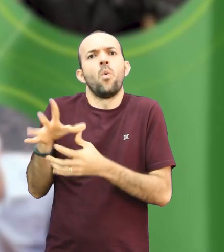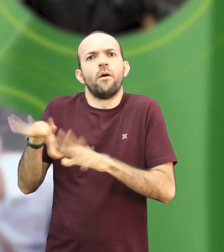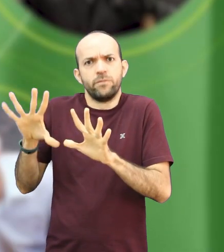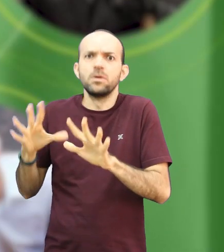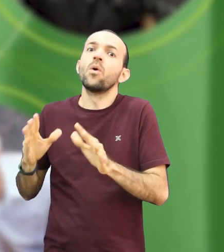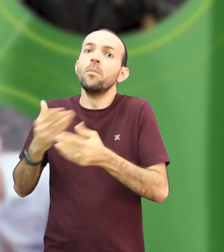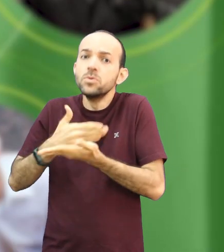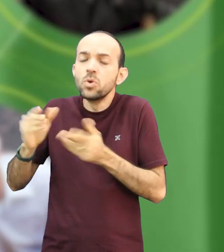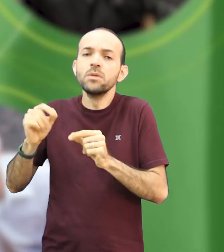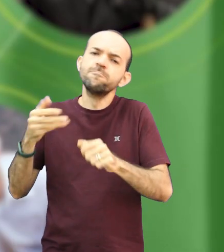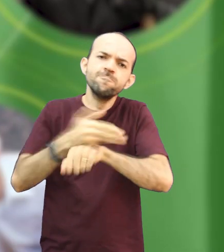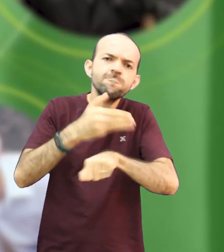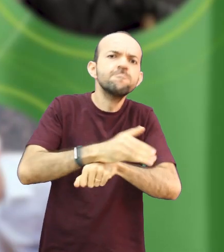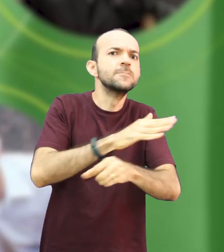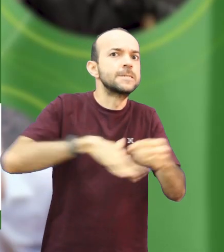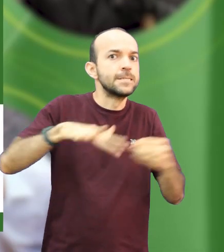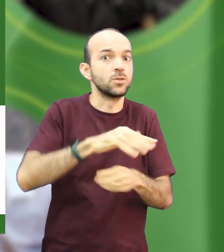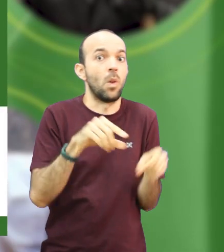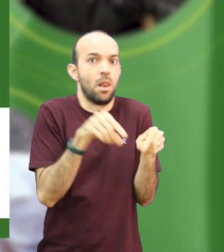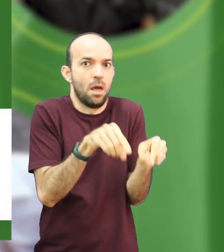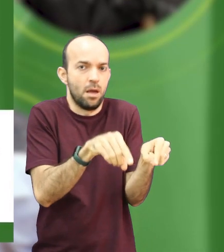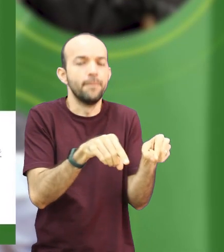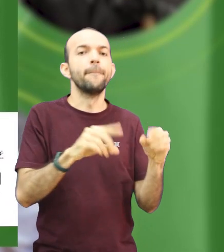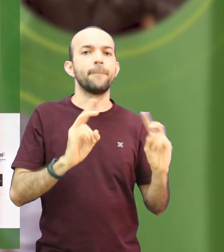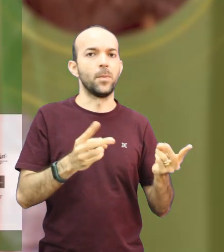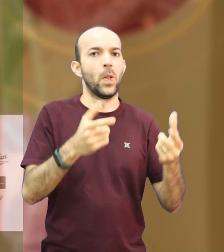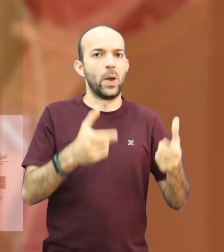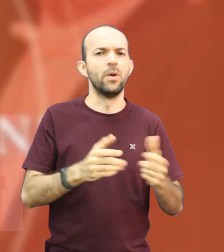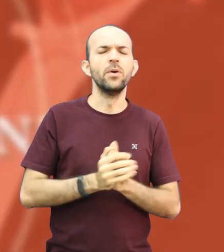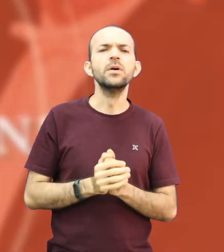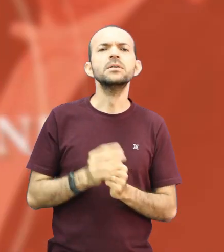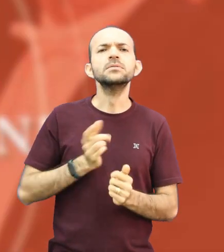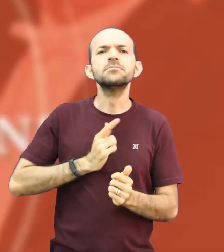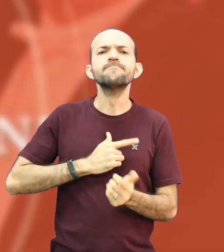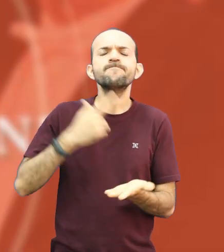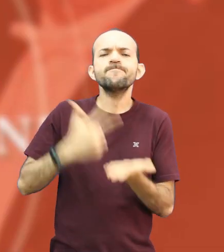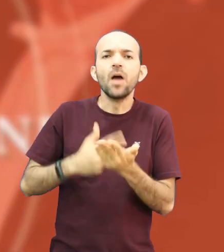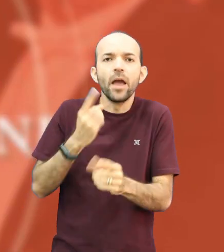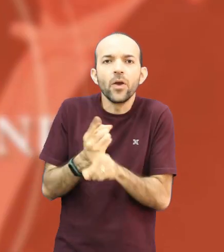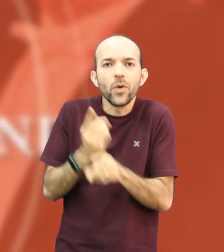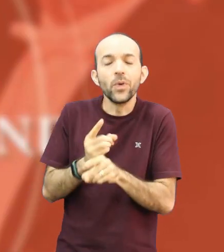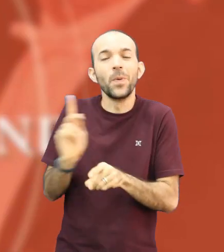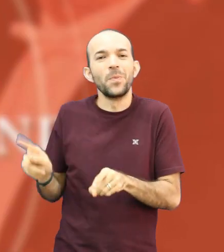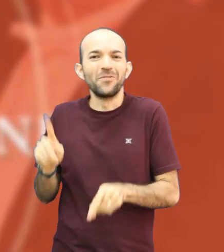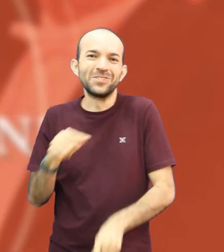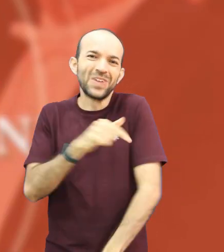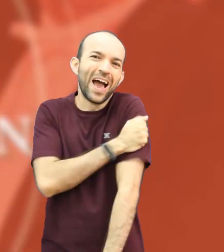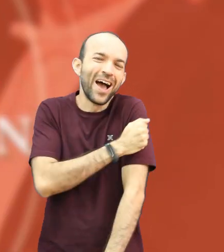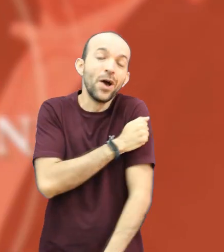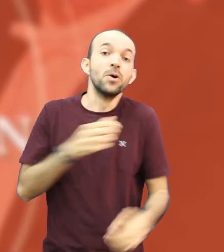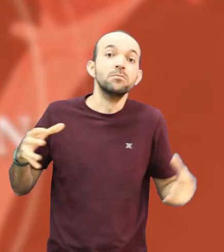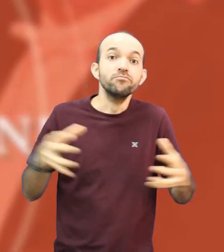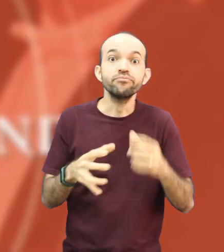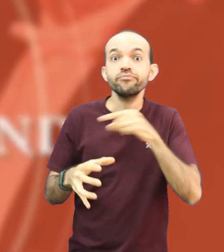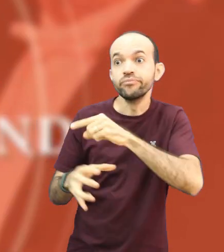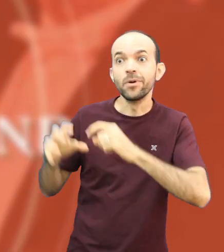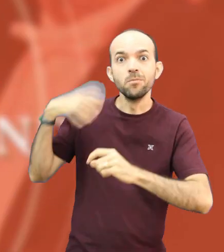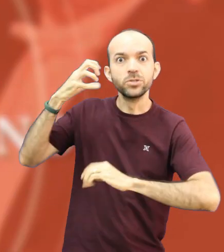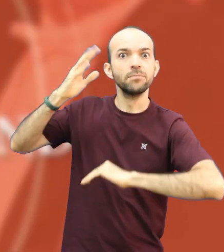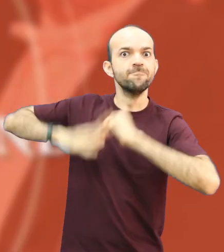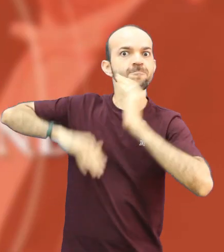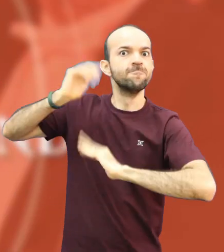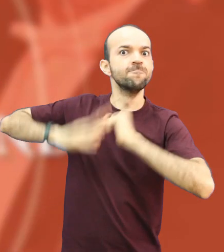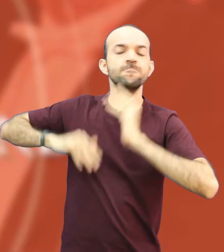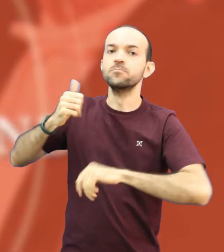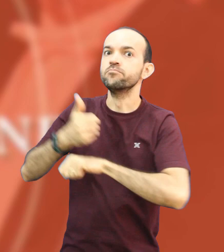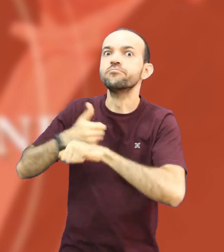a UFC desenvolve ações de tensão na Tapera das Artes o encontro mestre aprendiz na UFC possibilitou a oferta de